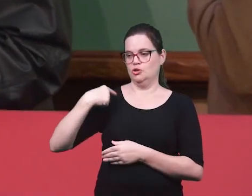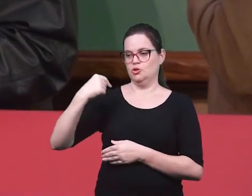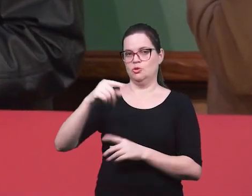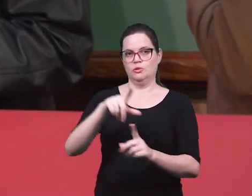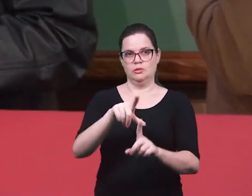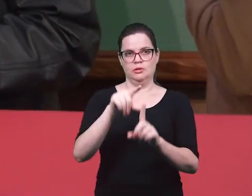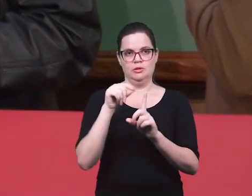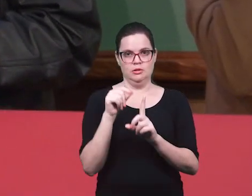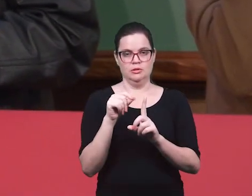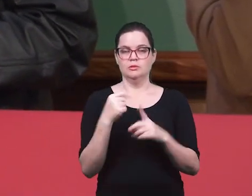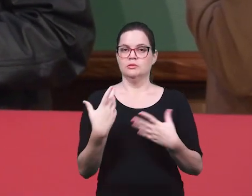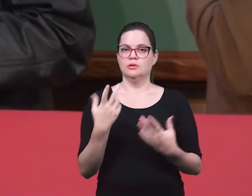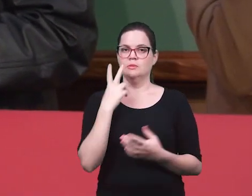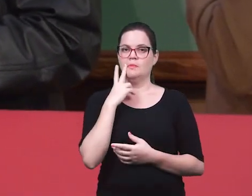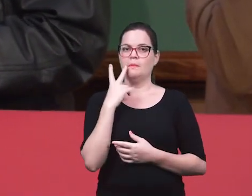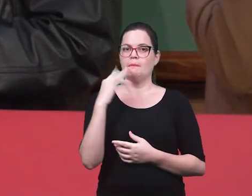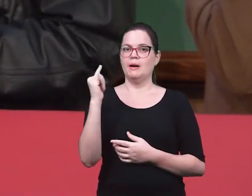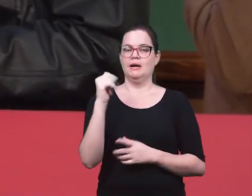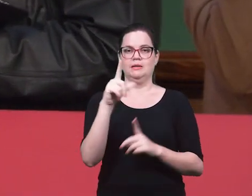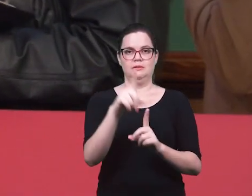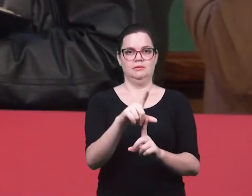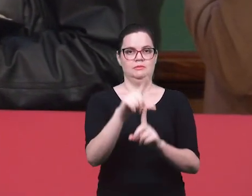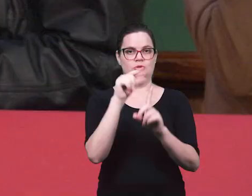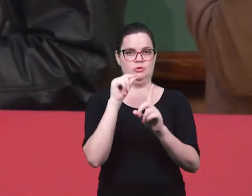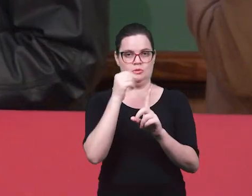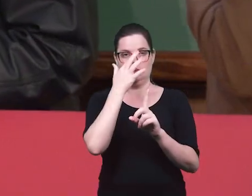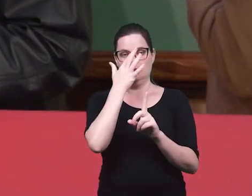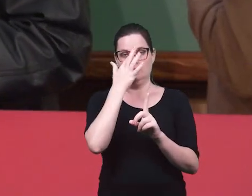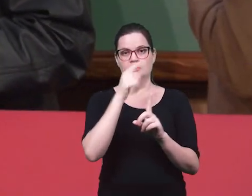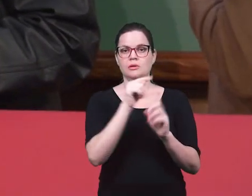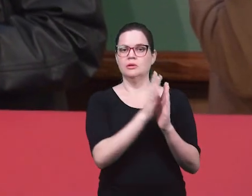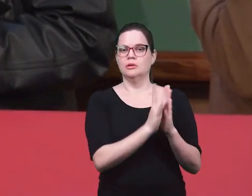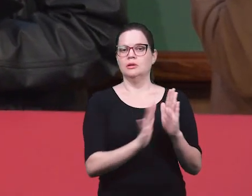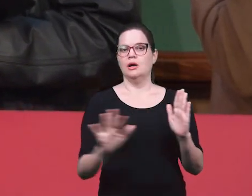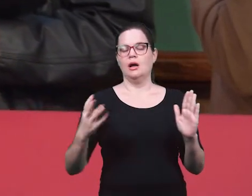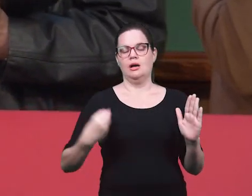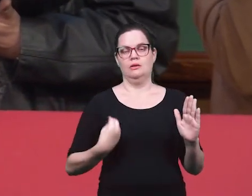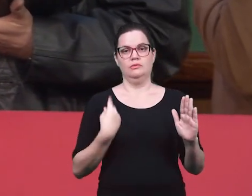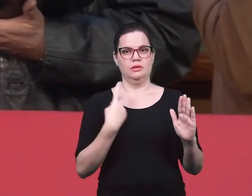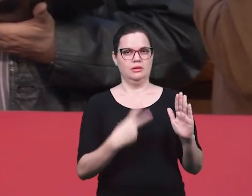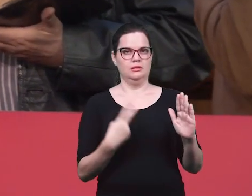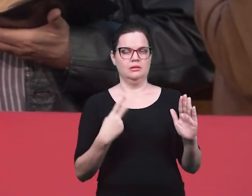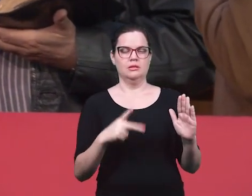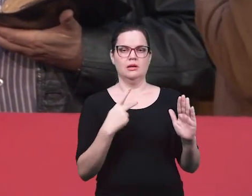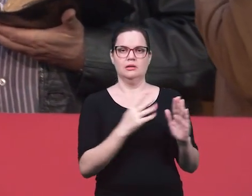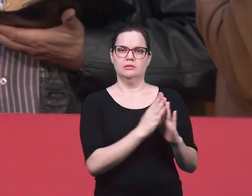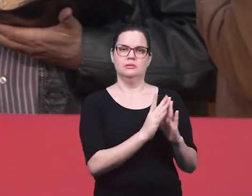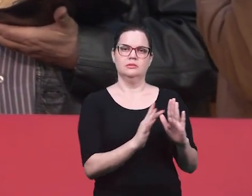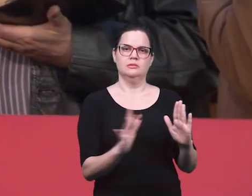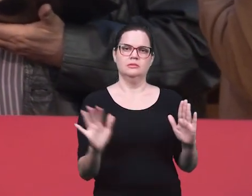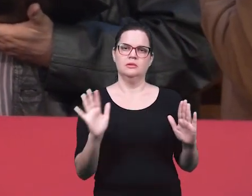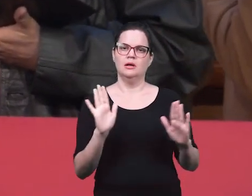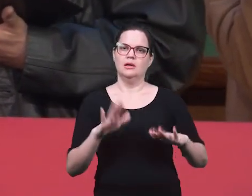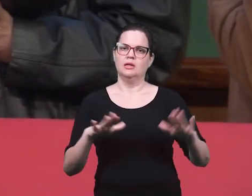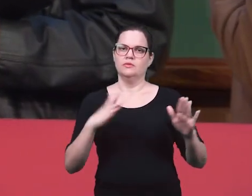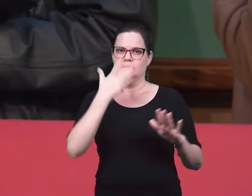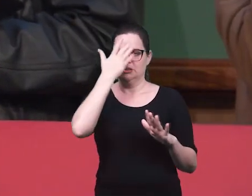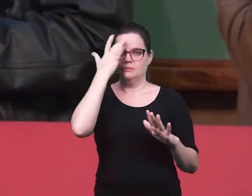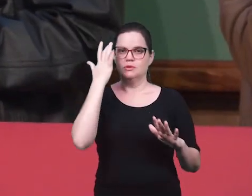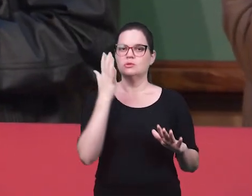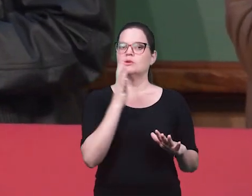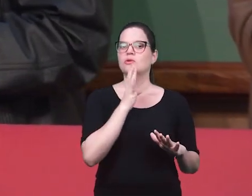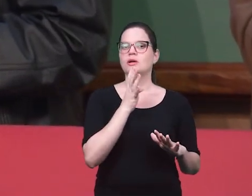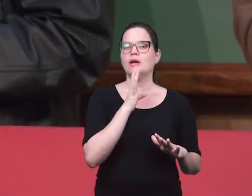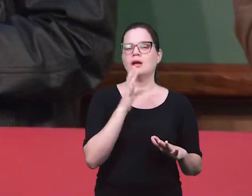Deus elege o homem, o Pai elege. O homem vai fazer a sua jornada. Às vezes a pessoa conhece Jesus ainda